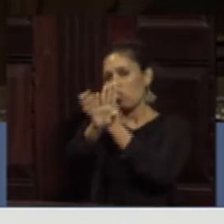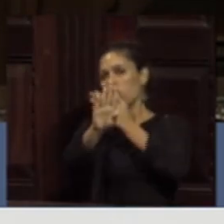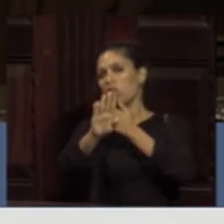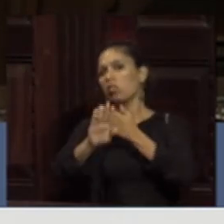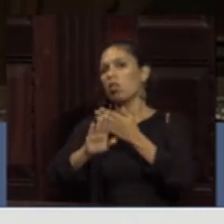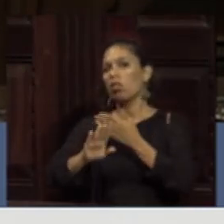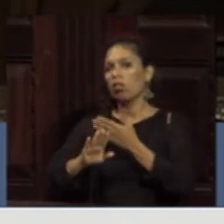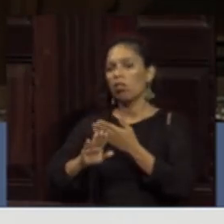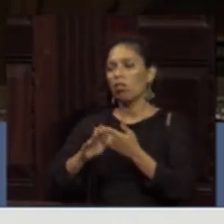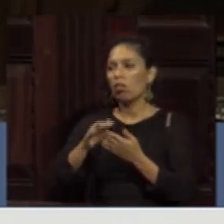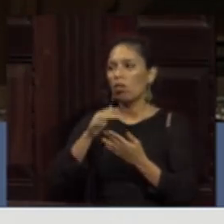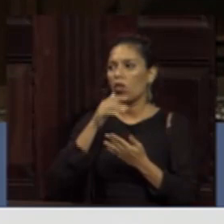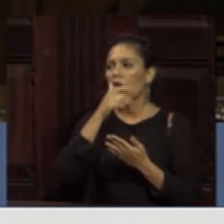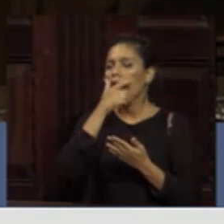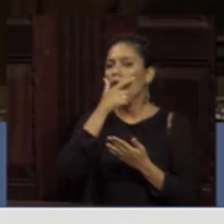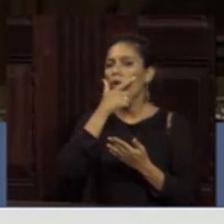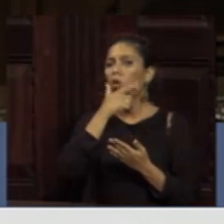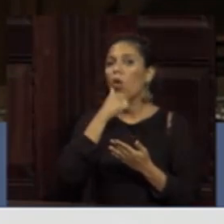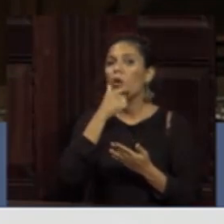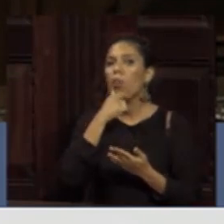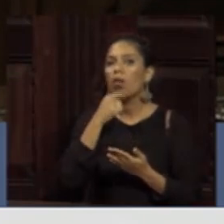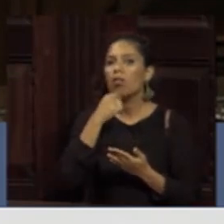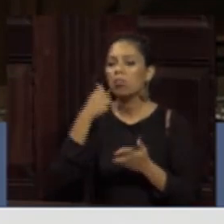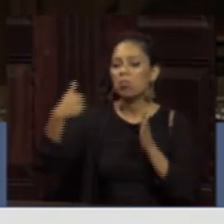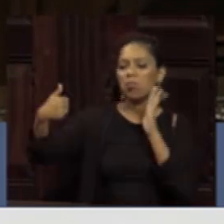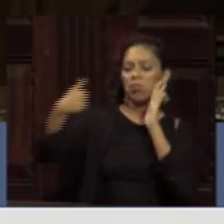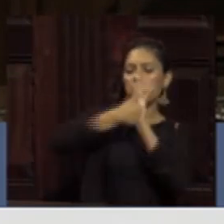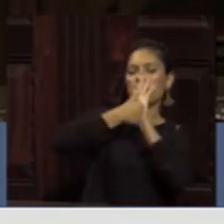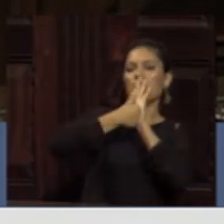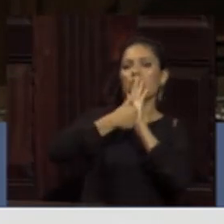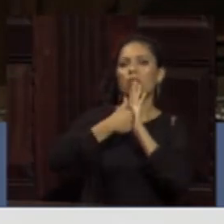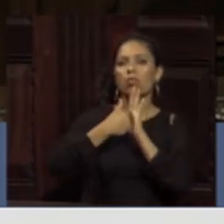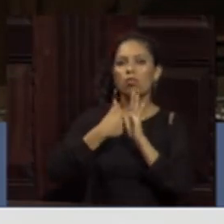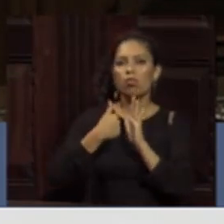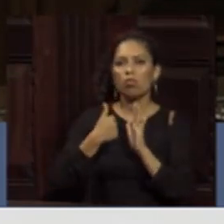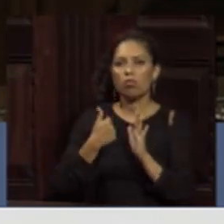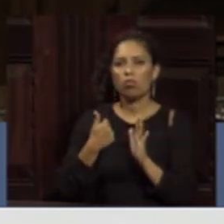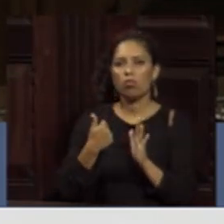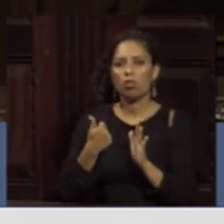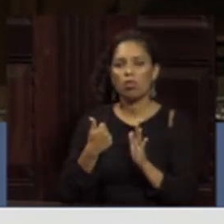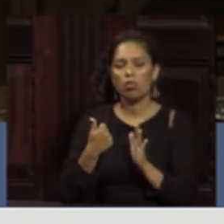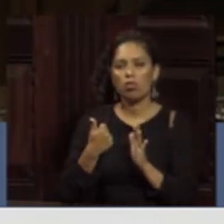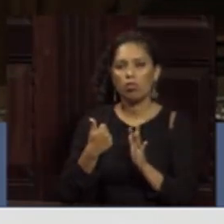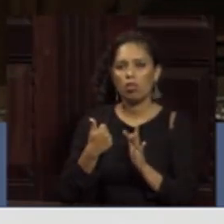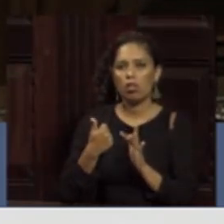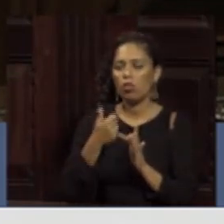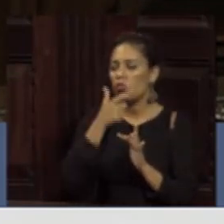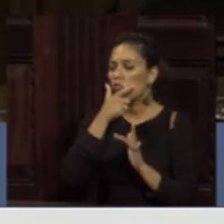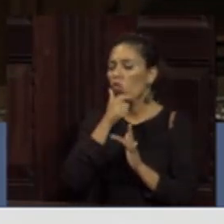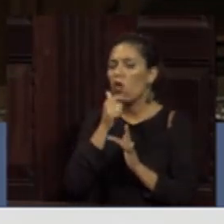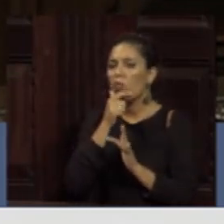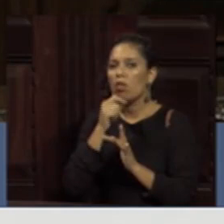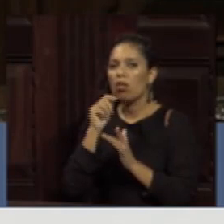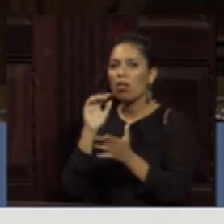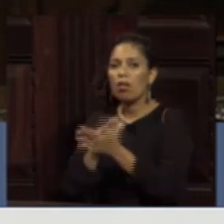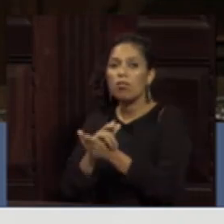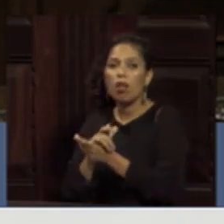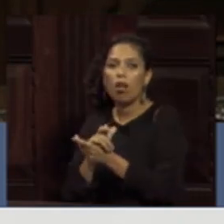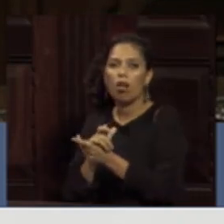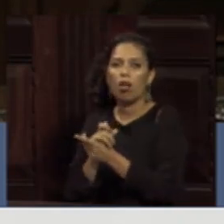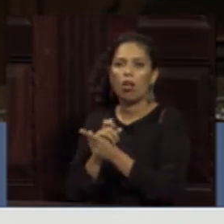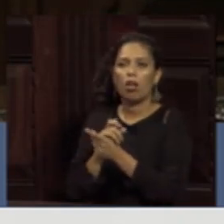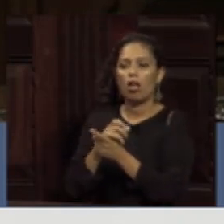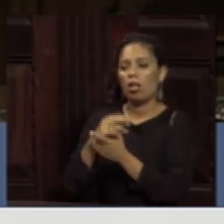tentativas de agressão por parte dos seus